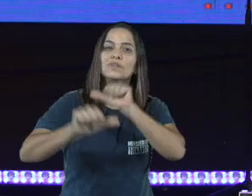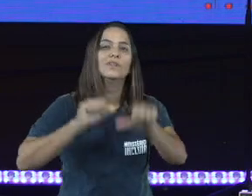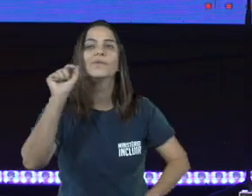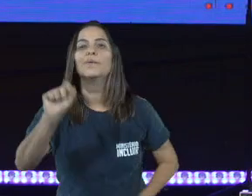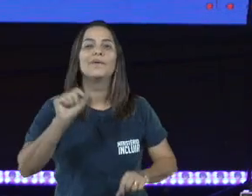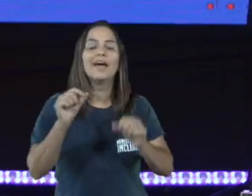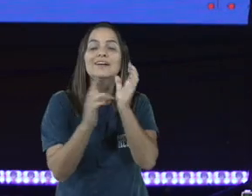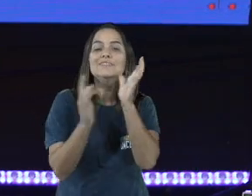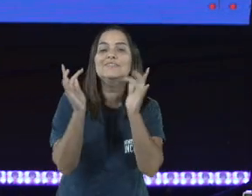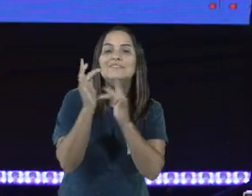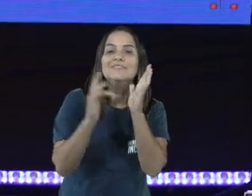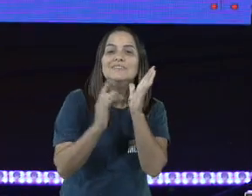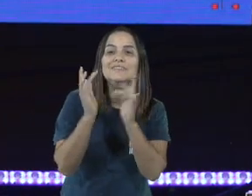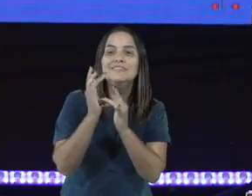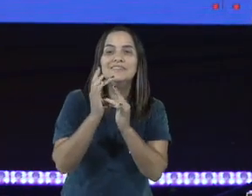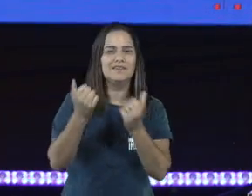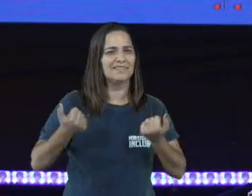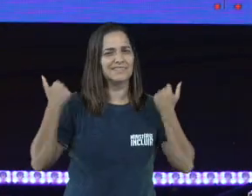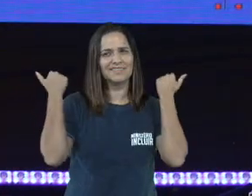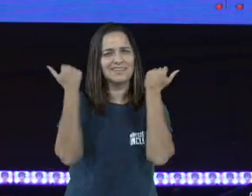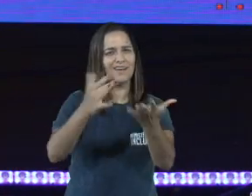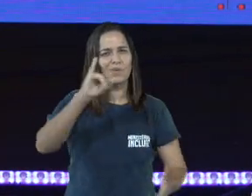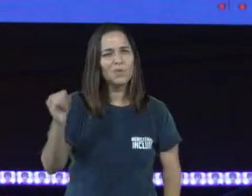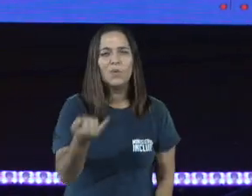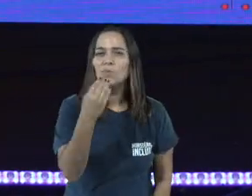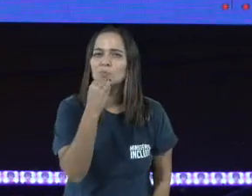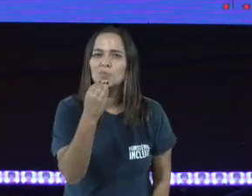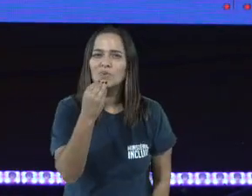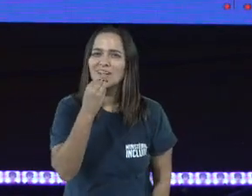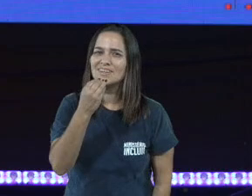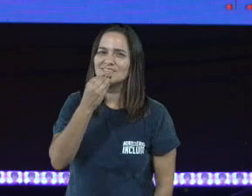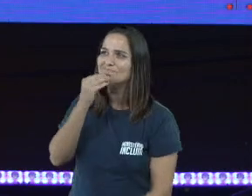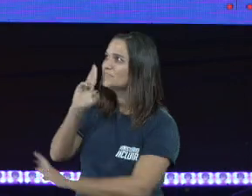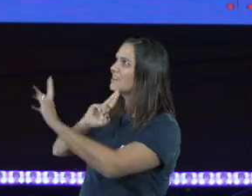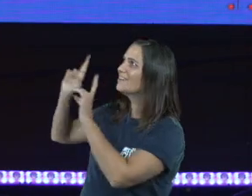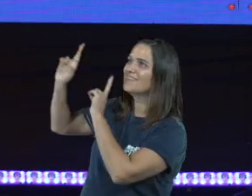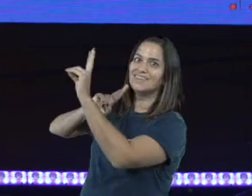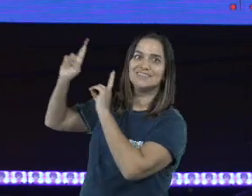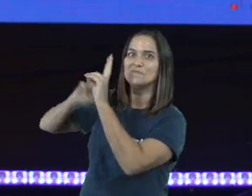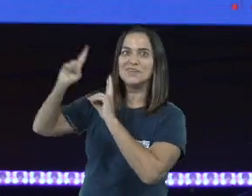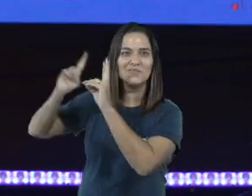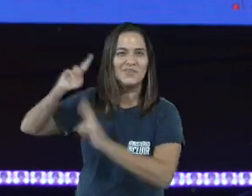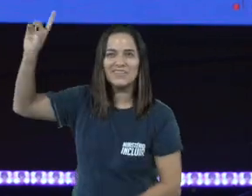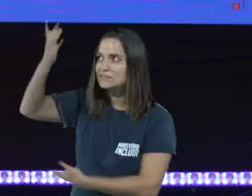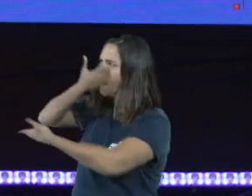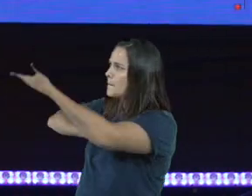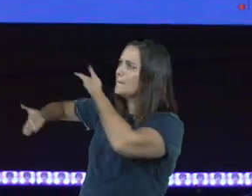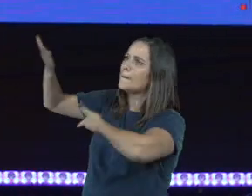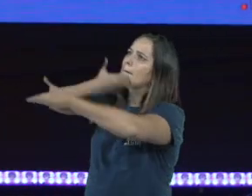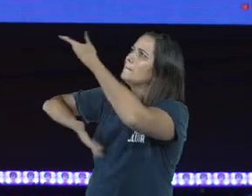que o Espírito Santo habita em você o Maná do céu tá dentro de você